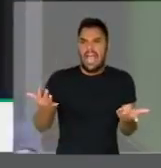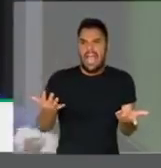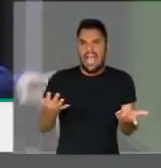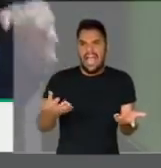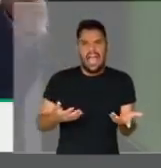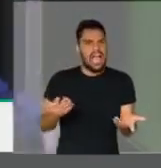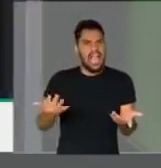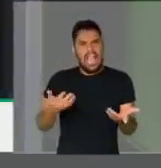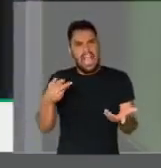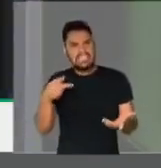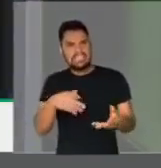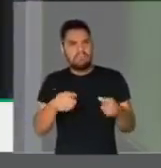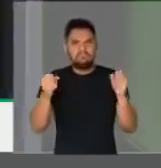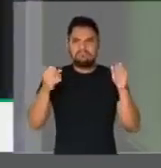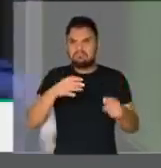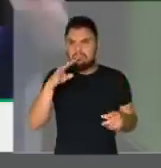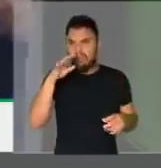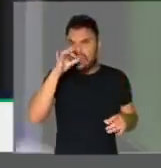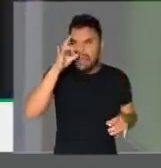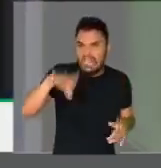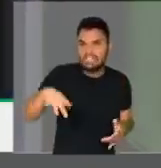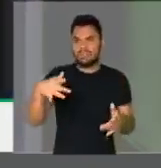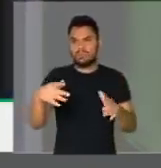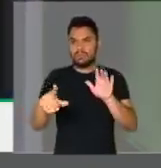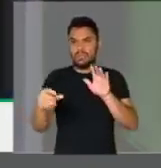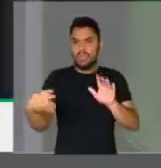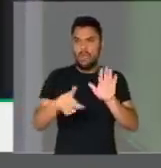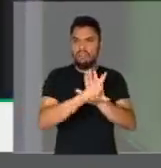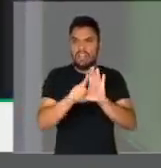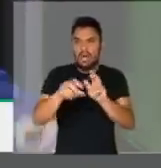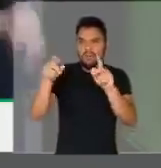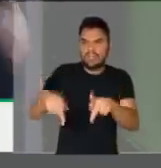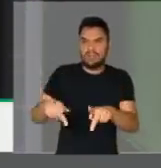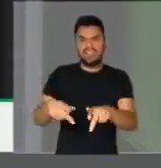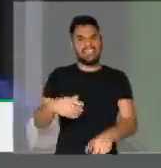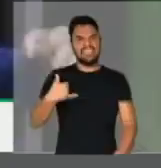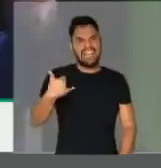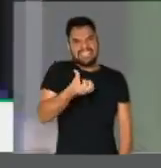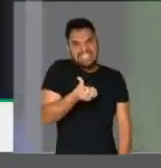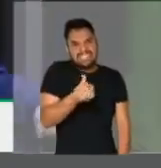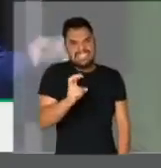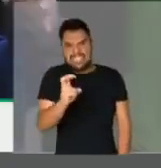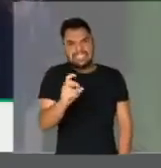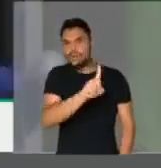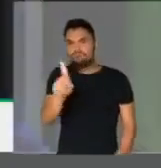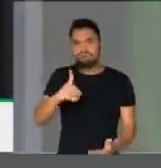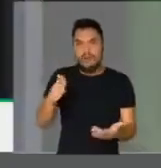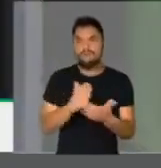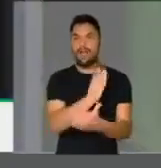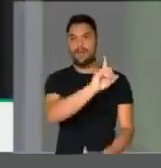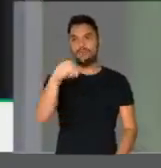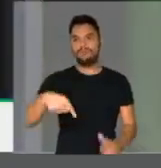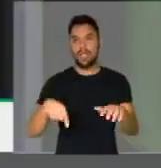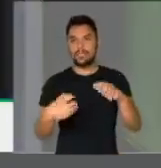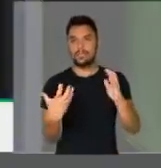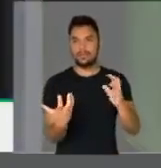de reforma da Previdência, 65 anos, não vai